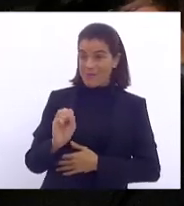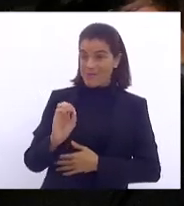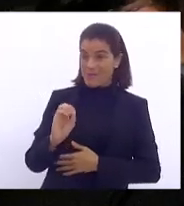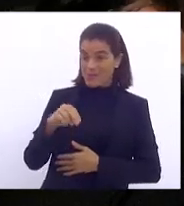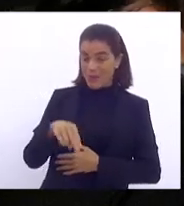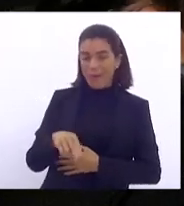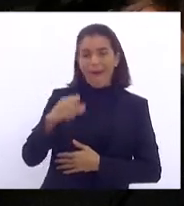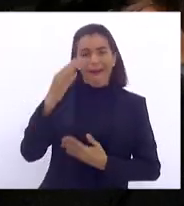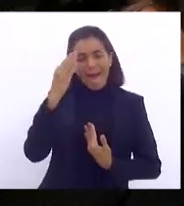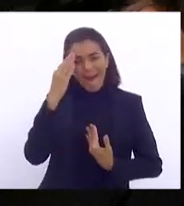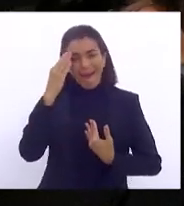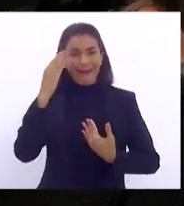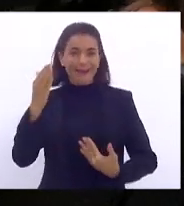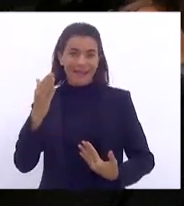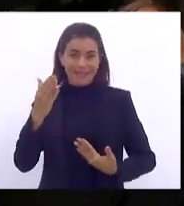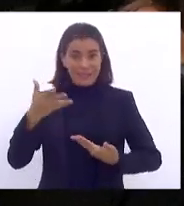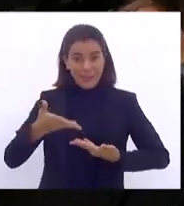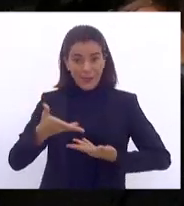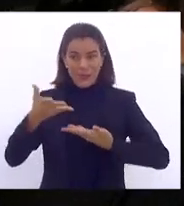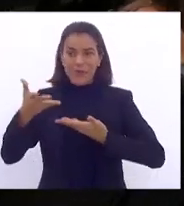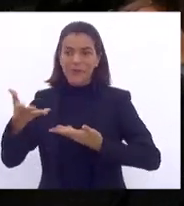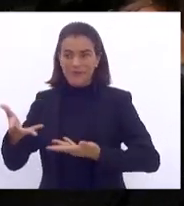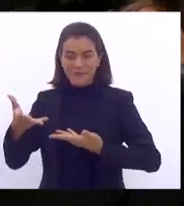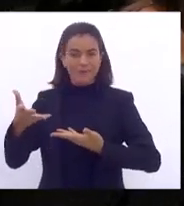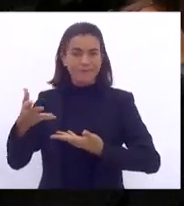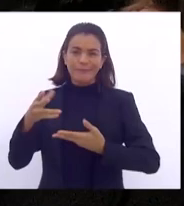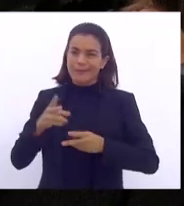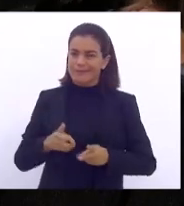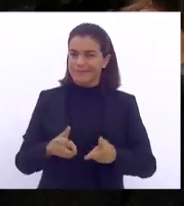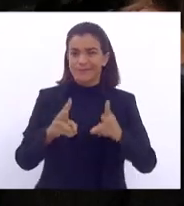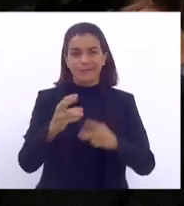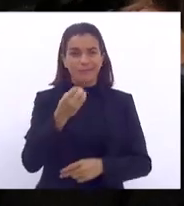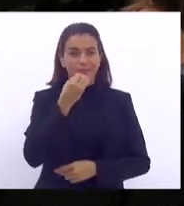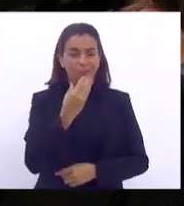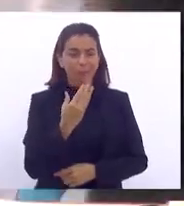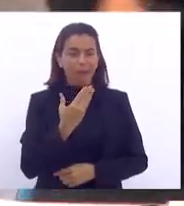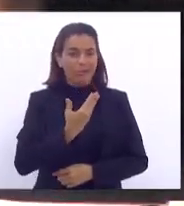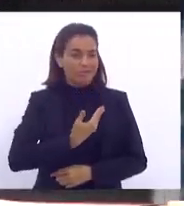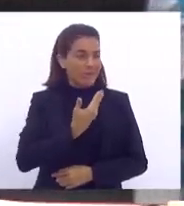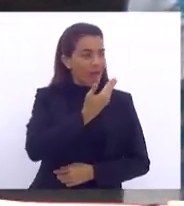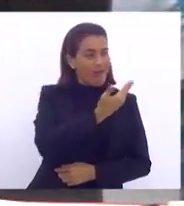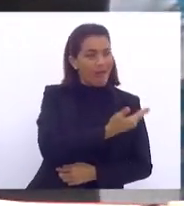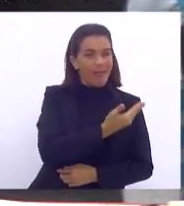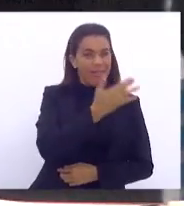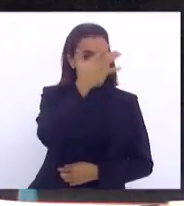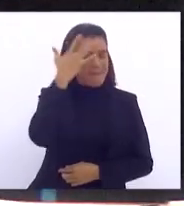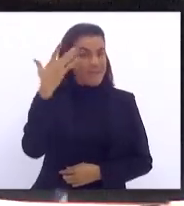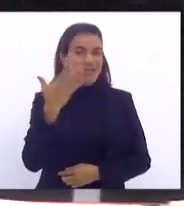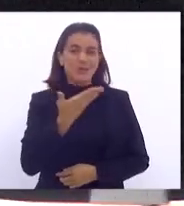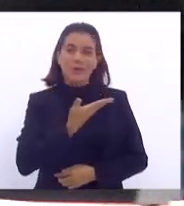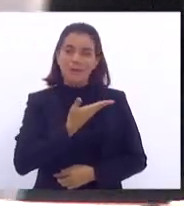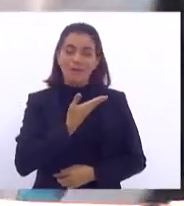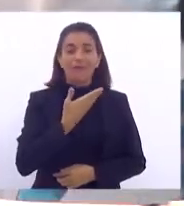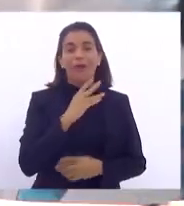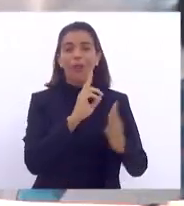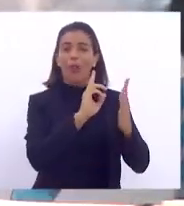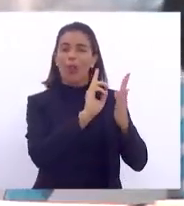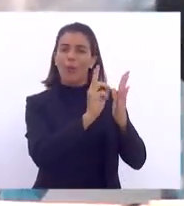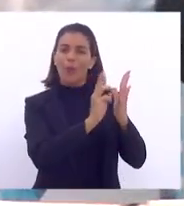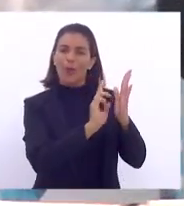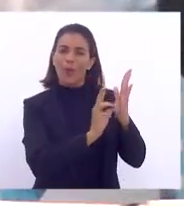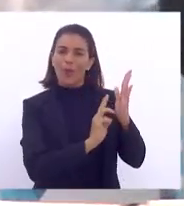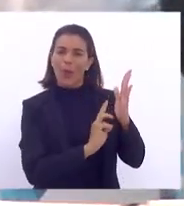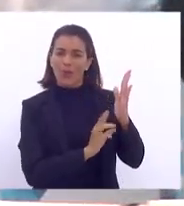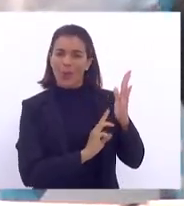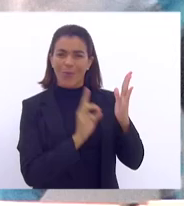agradecendo pelo oportuno convite sempre bom estar ao lado de amigos se eu ficasse aqui nominando todo mundo que eu tô vendo aqui